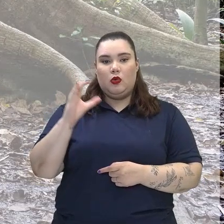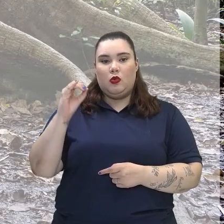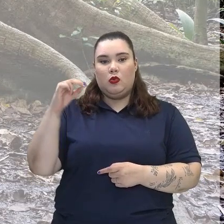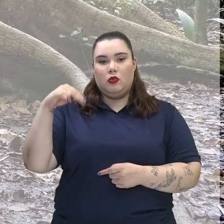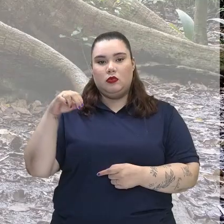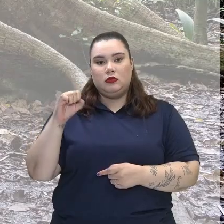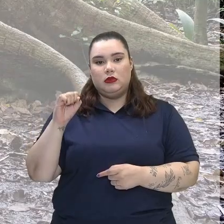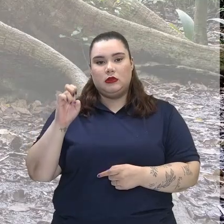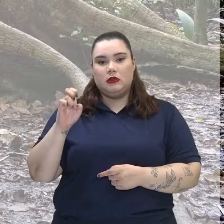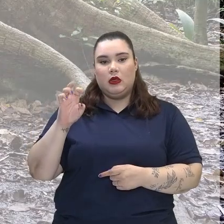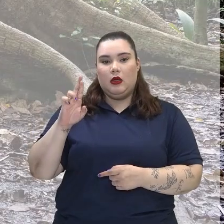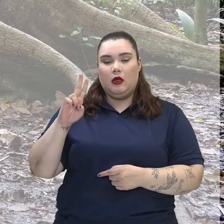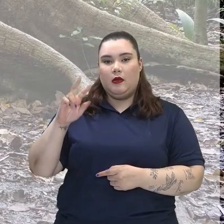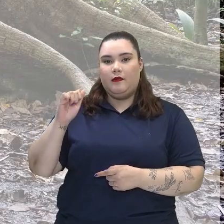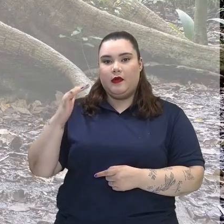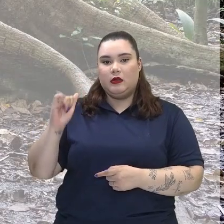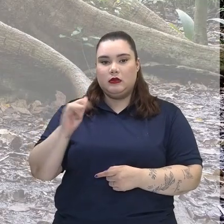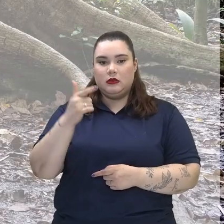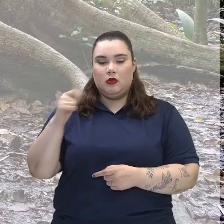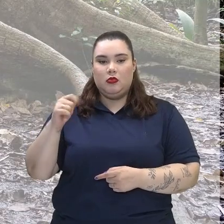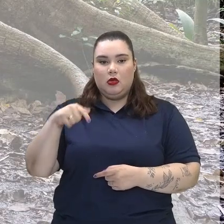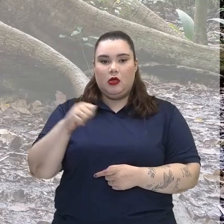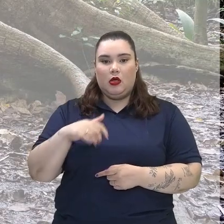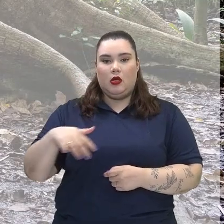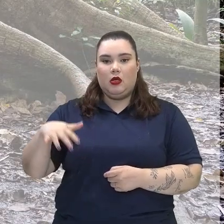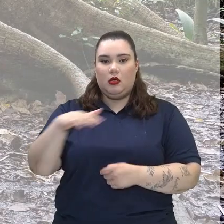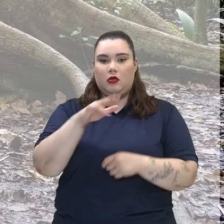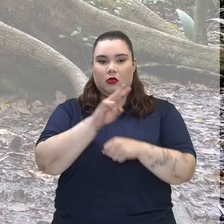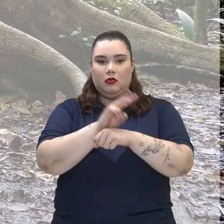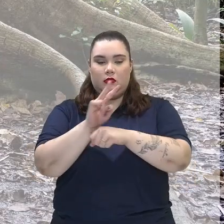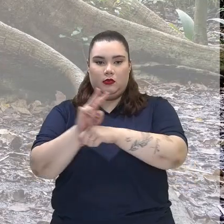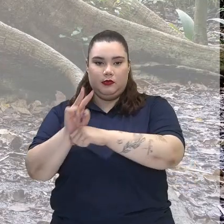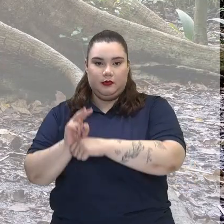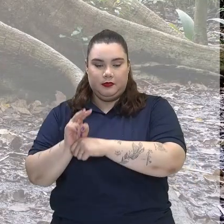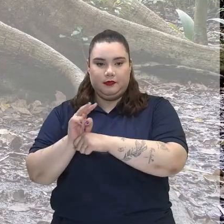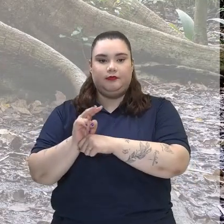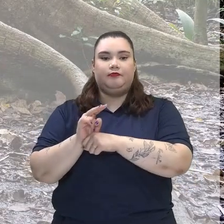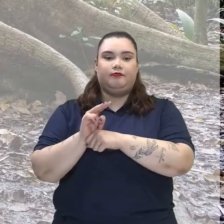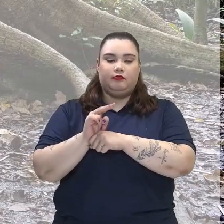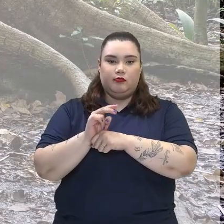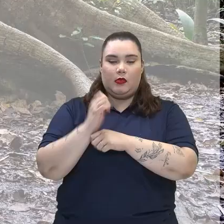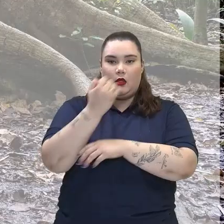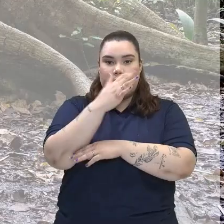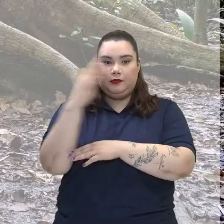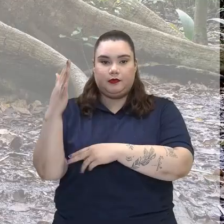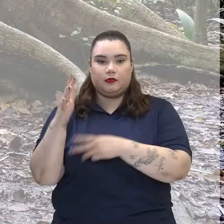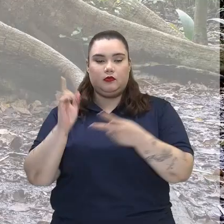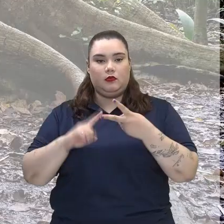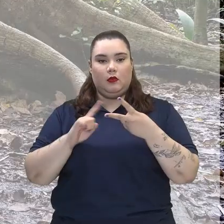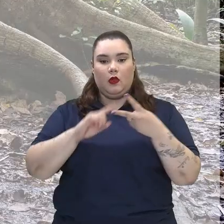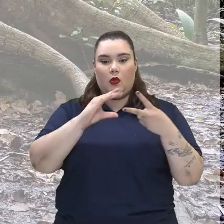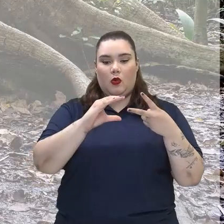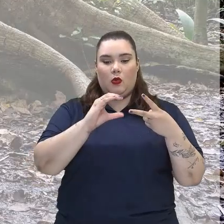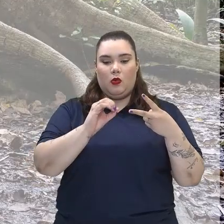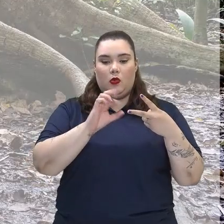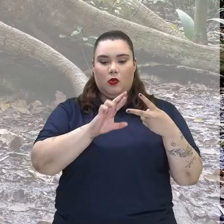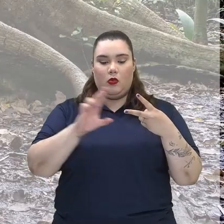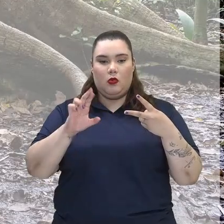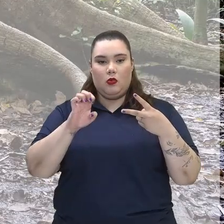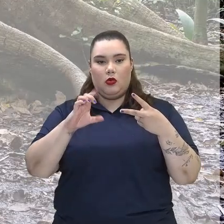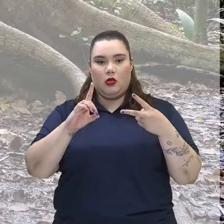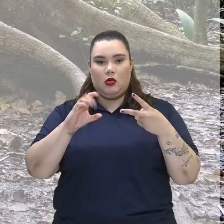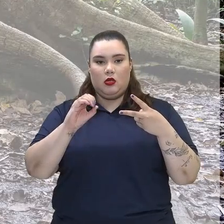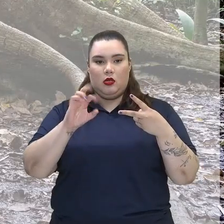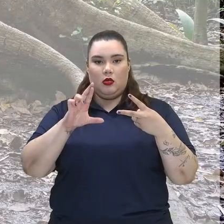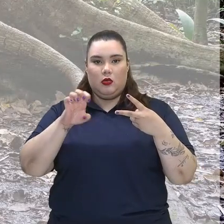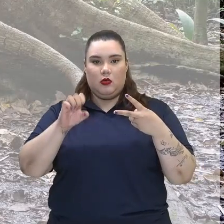proteger a natureza. Também temos os corredores ecológicos que ligam essas áreas, ou seja, ele vai